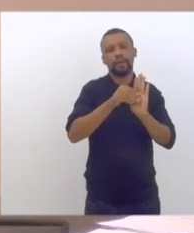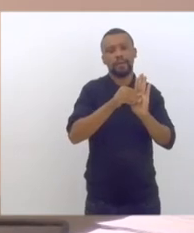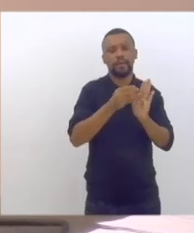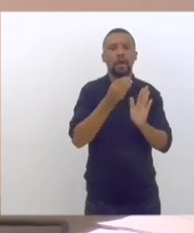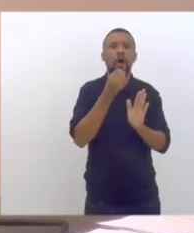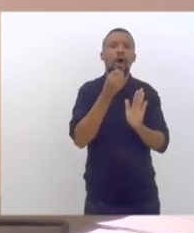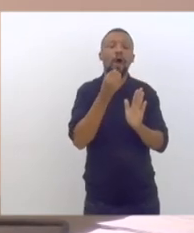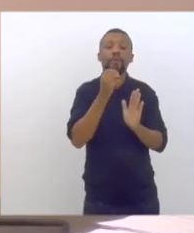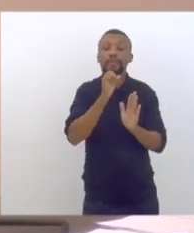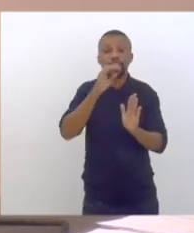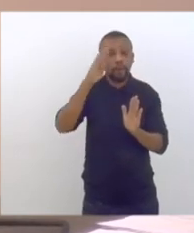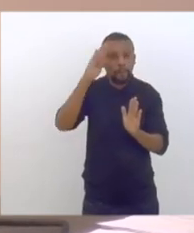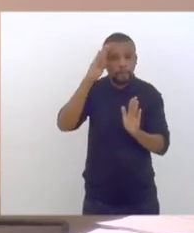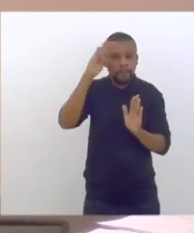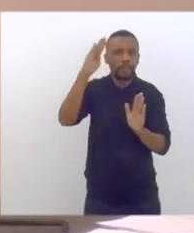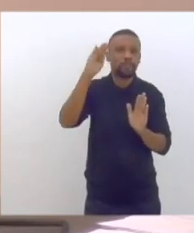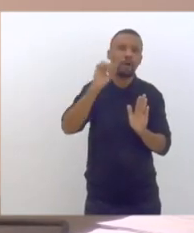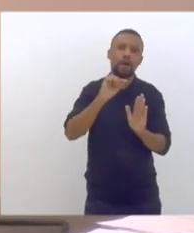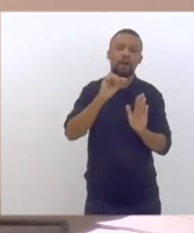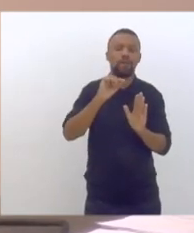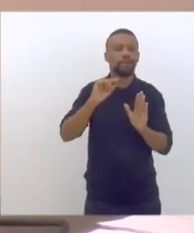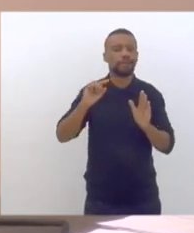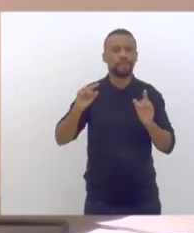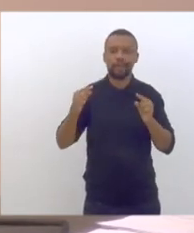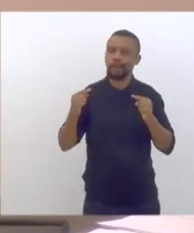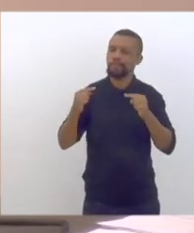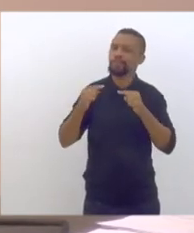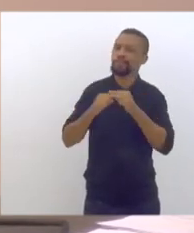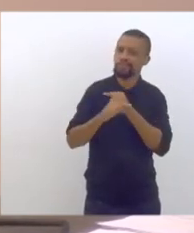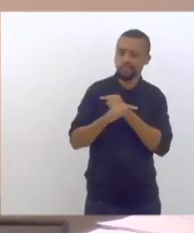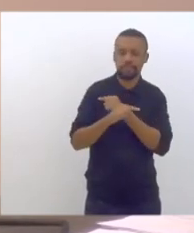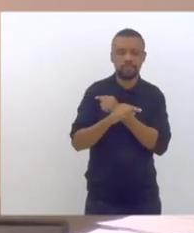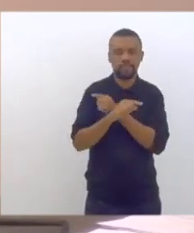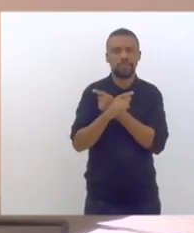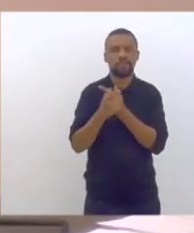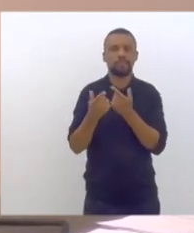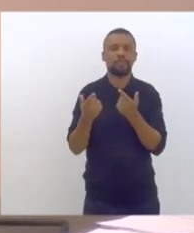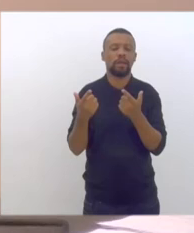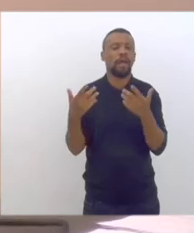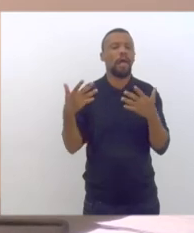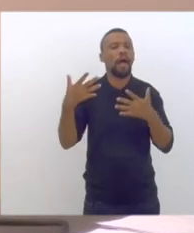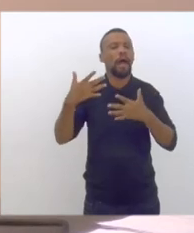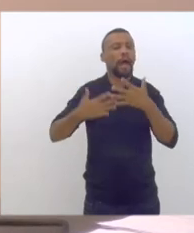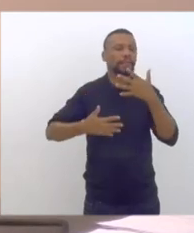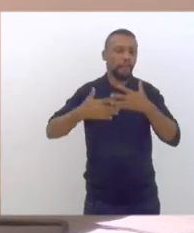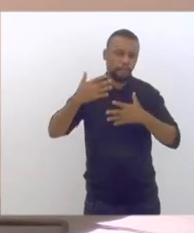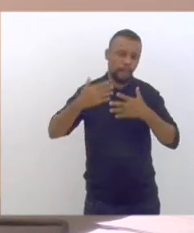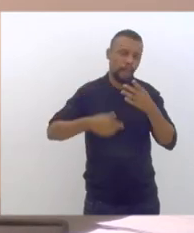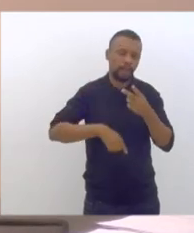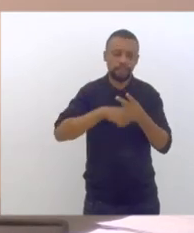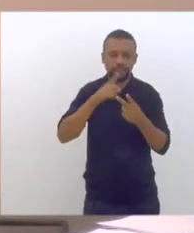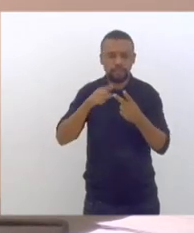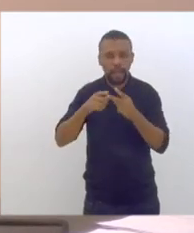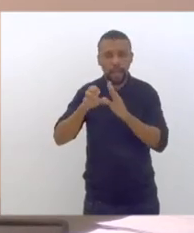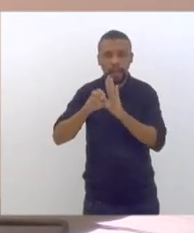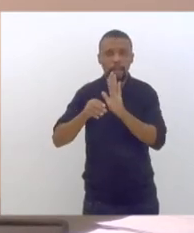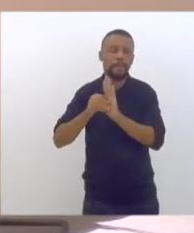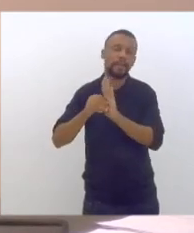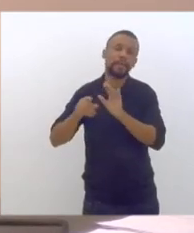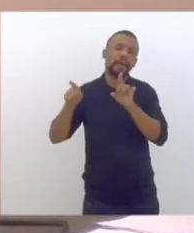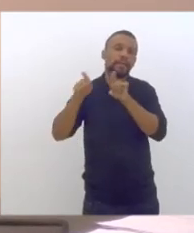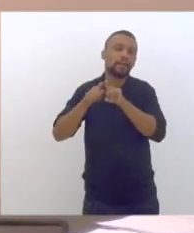se o principal está prejudicado né o secundário é emenda também os Tá